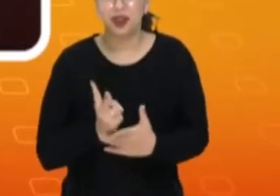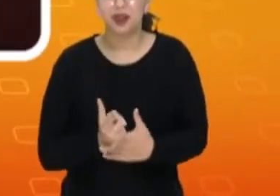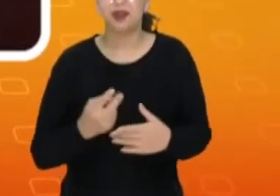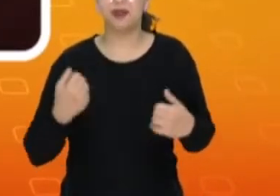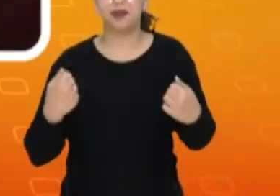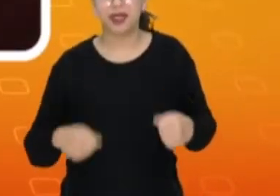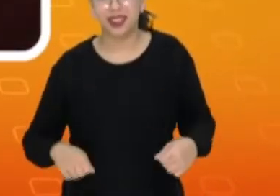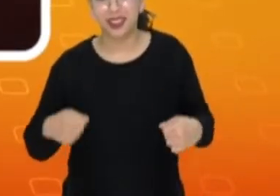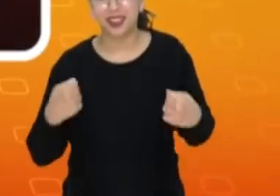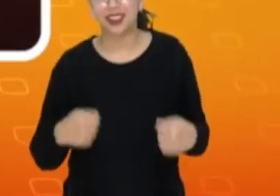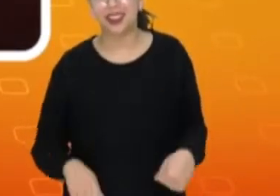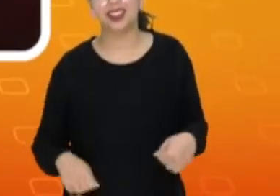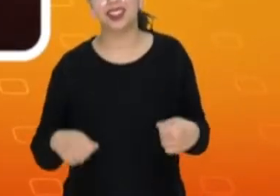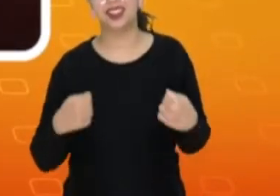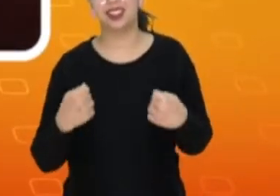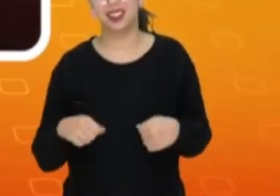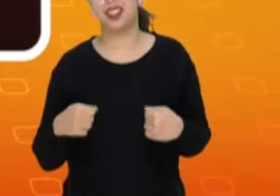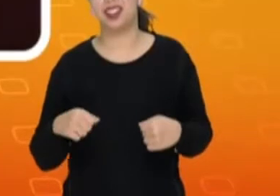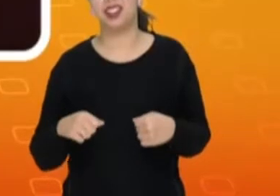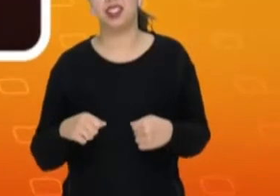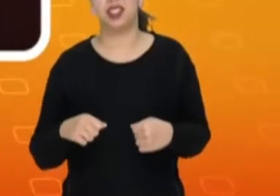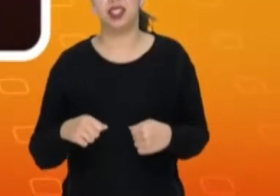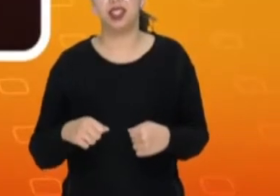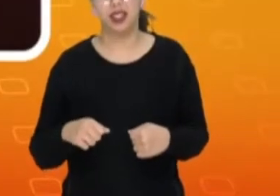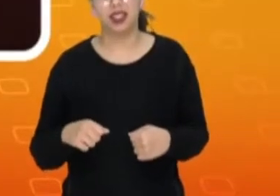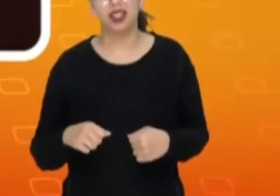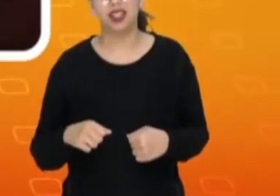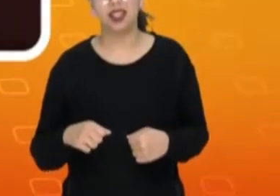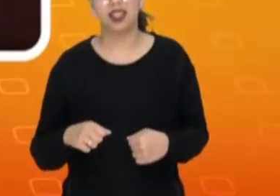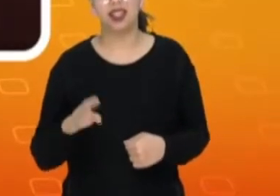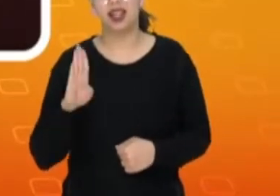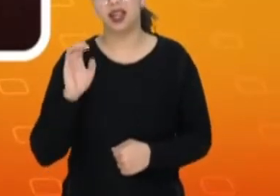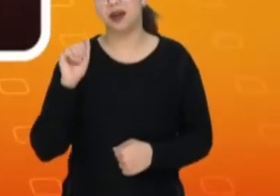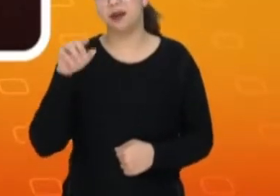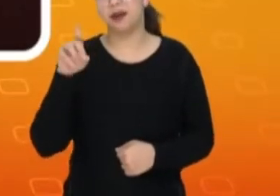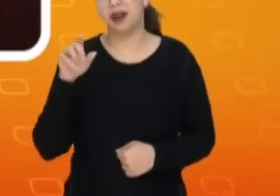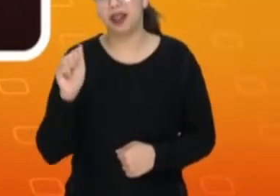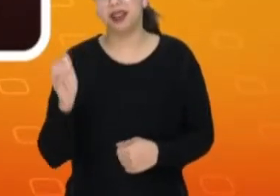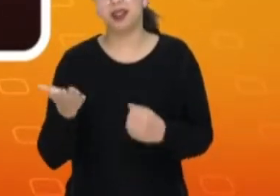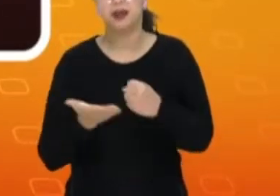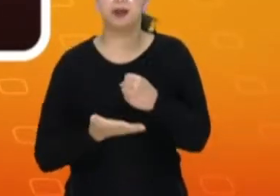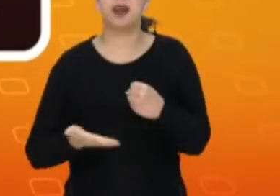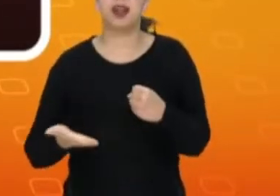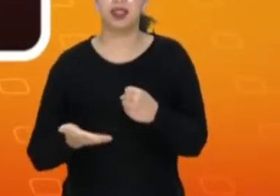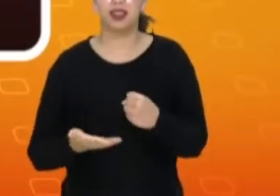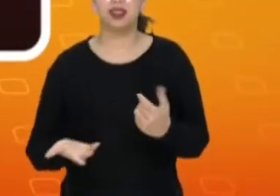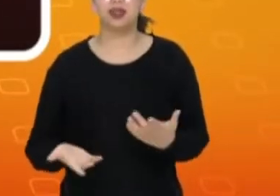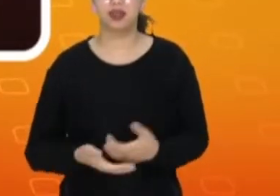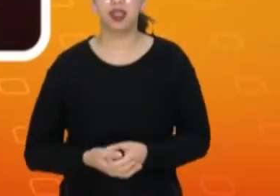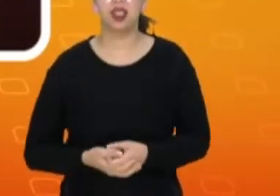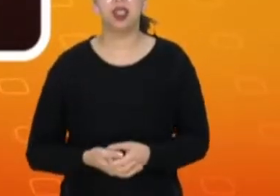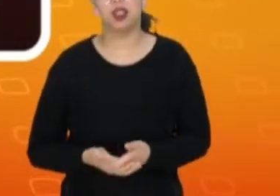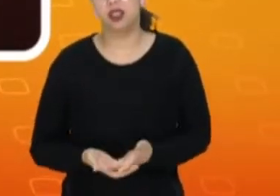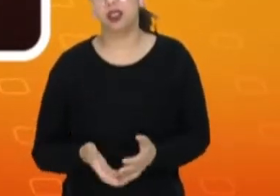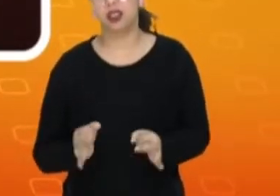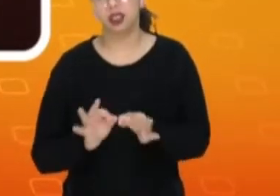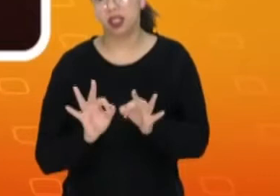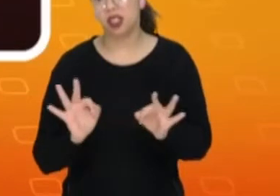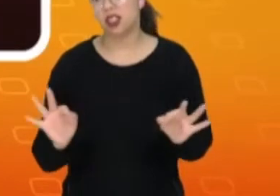esmagadora das infraestruturas de TV no Brasil ainda são banda base, né? E por uma questão simples de